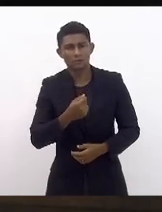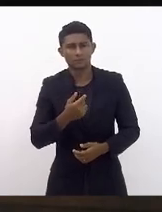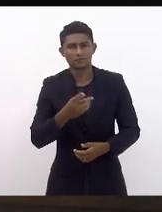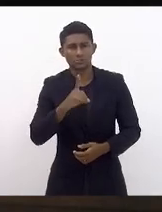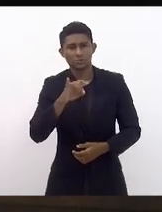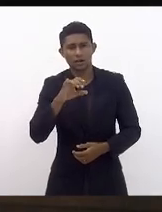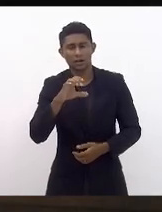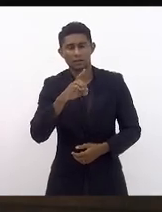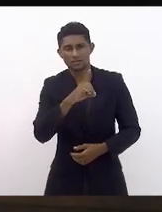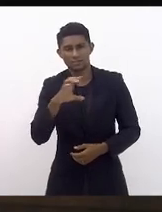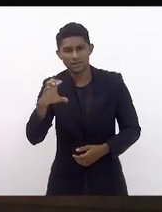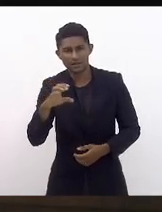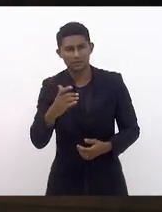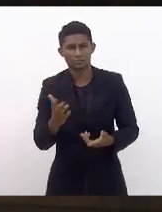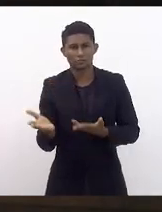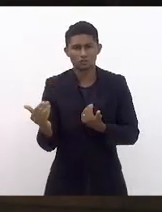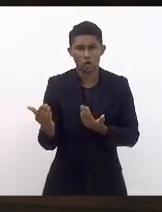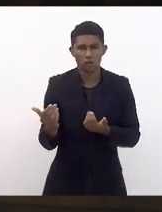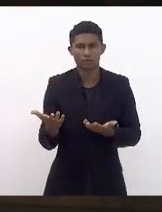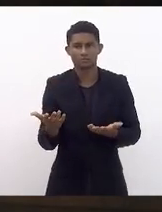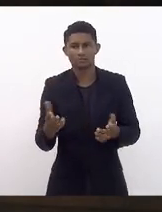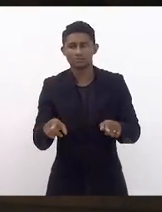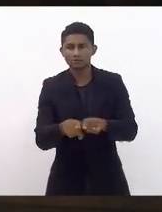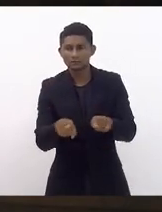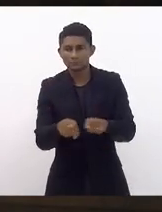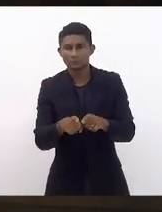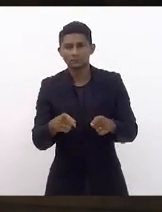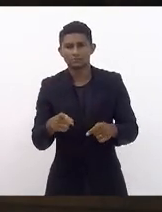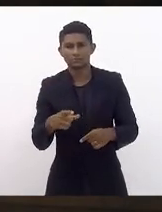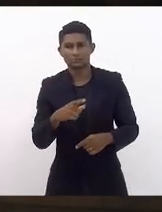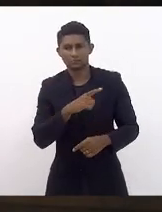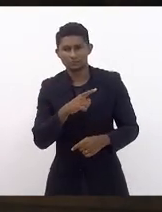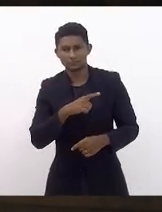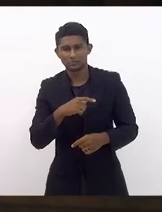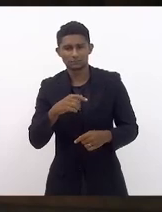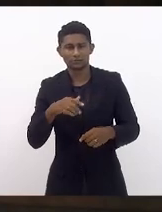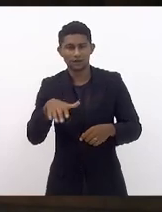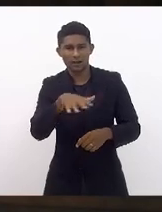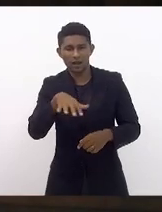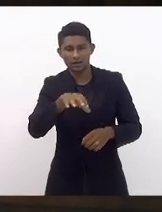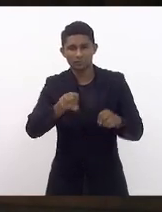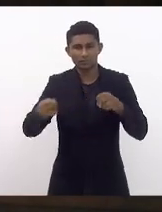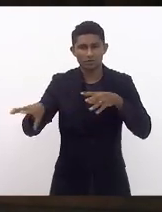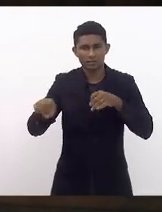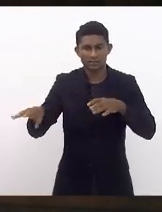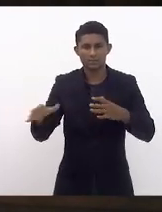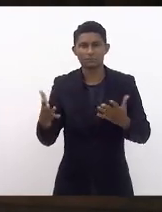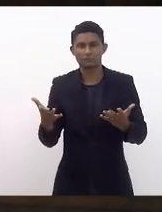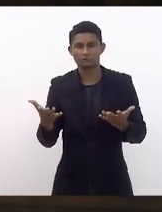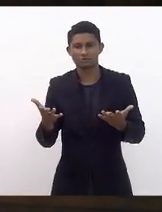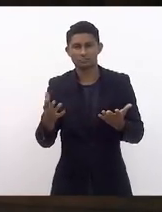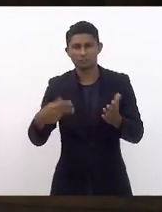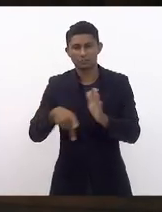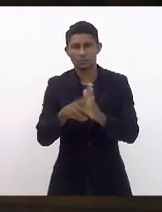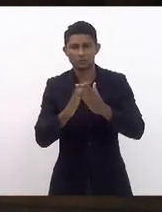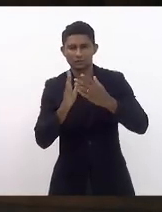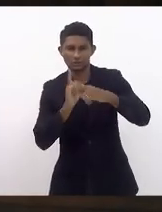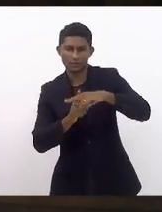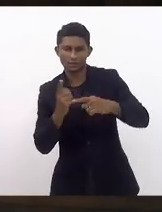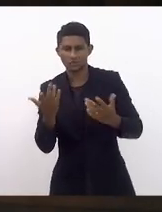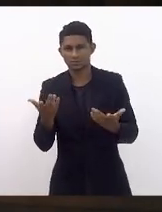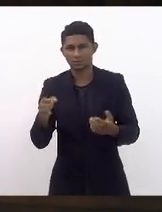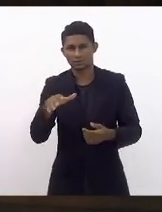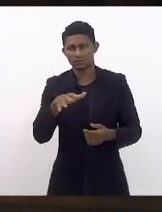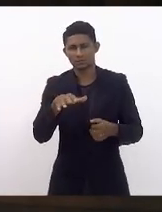dos jovens e de todos os segmentos, a área de educação cristã, educação geral.